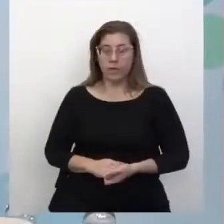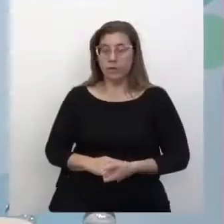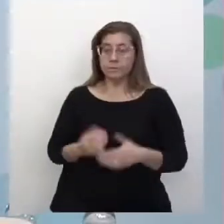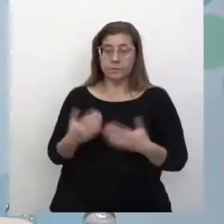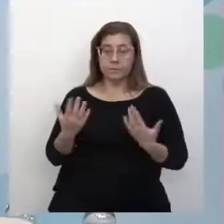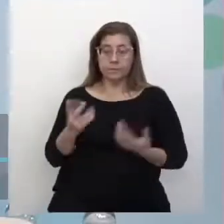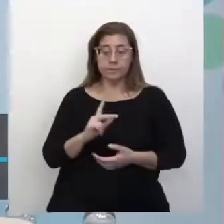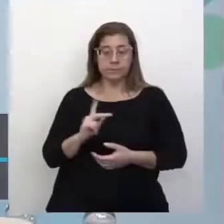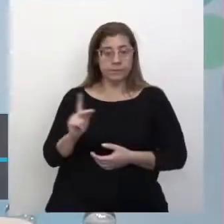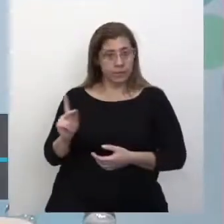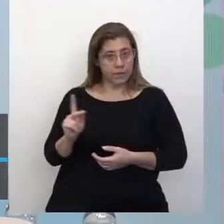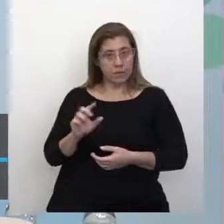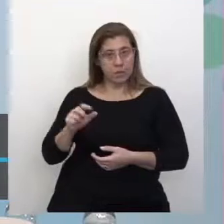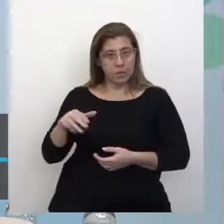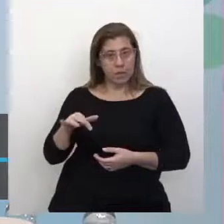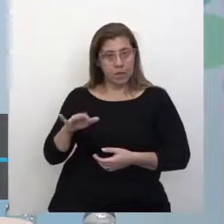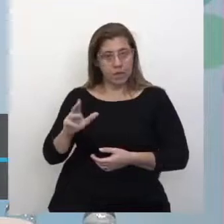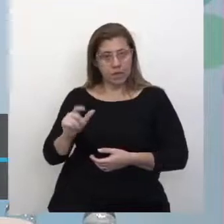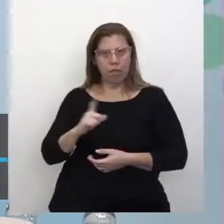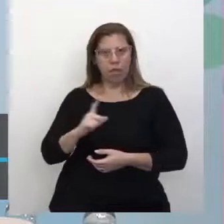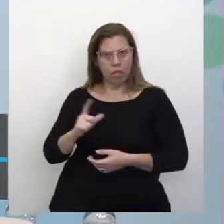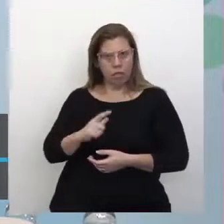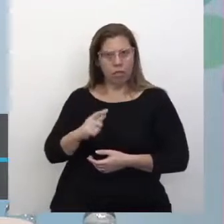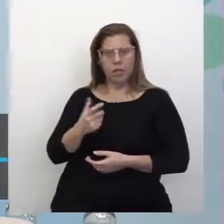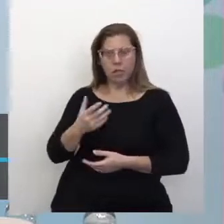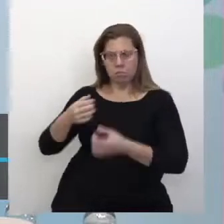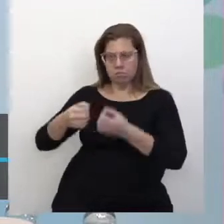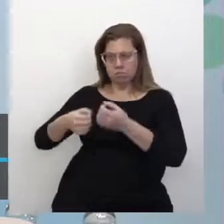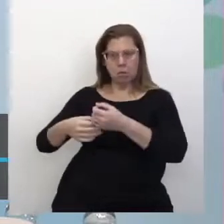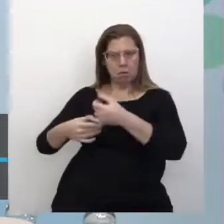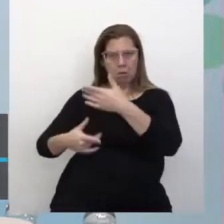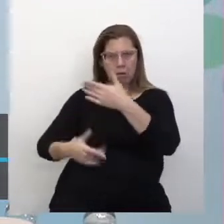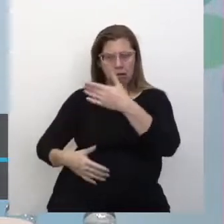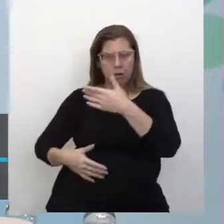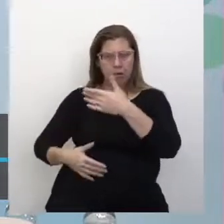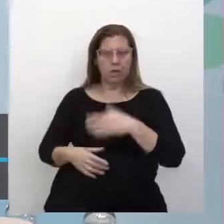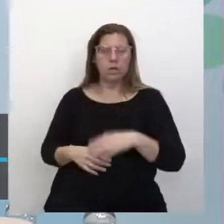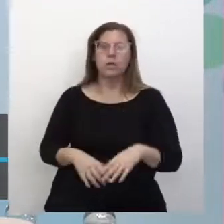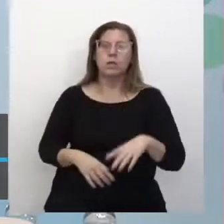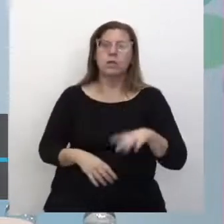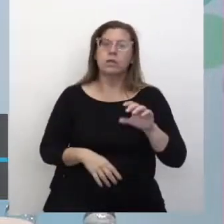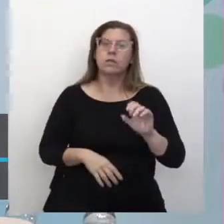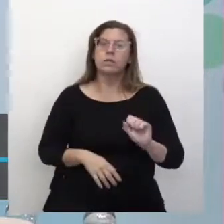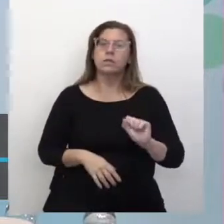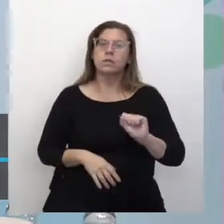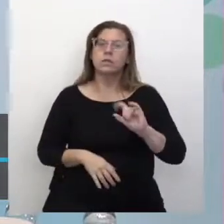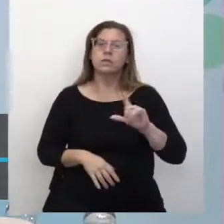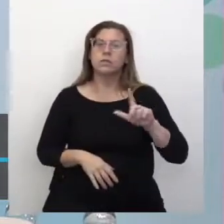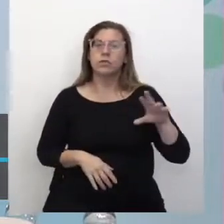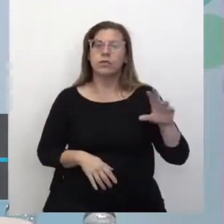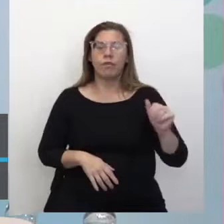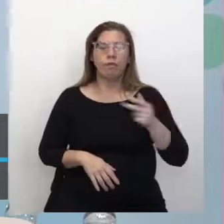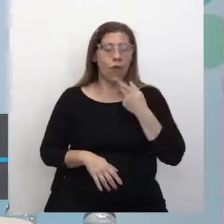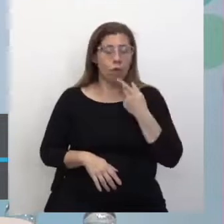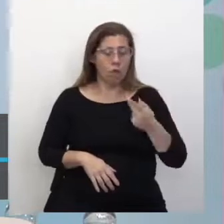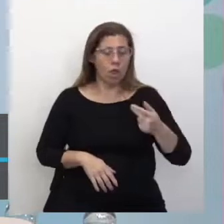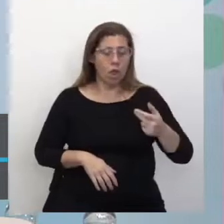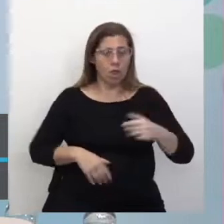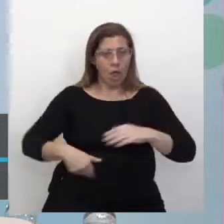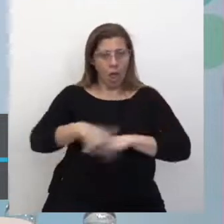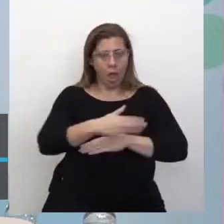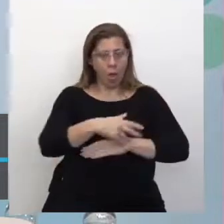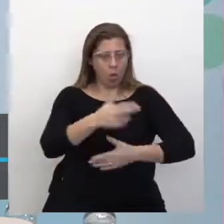Então, professora Márcia, está tendo bastante interação aqui, né? A Silvia falou também de rua, grafite